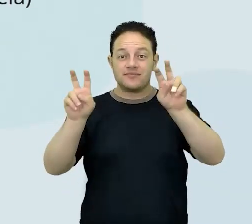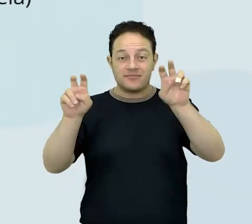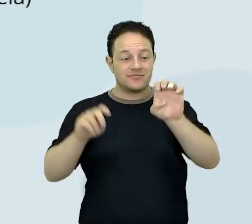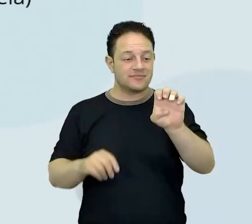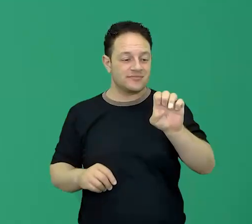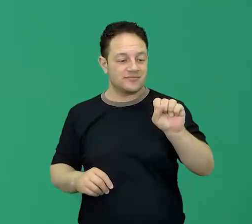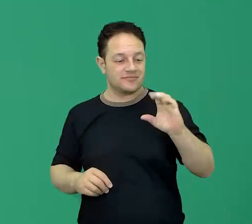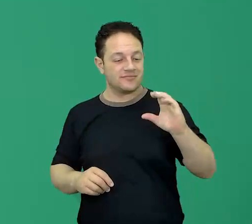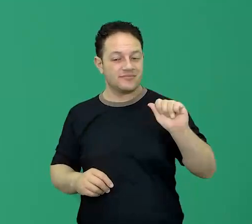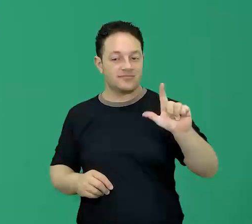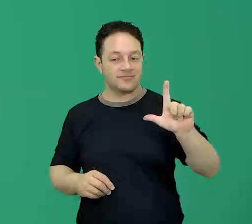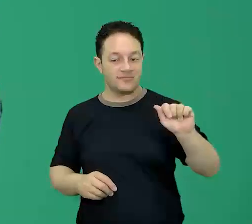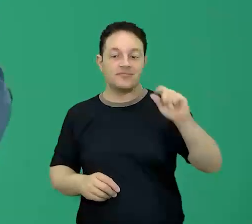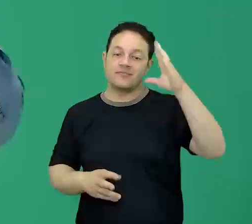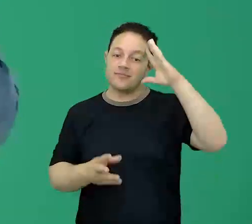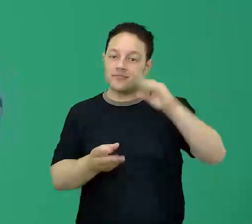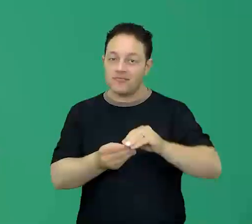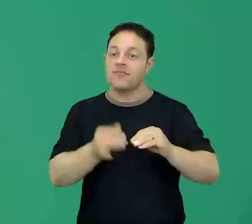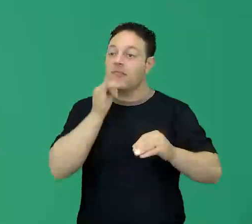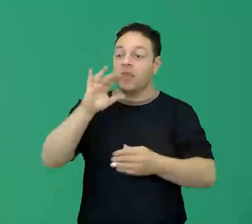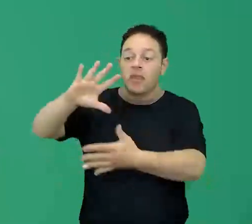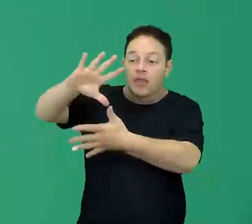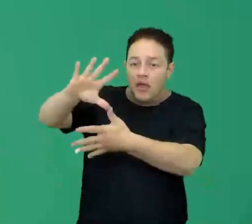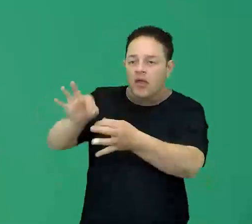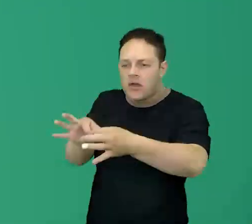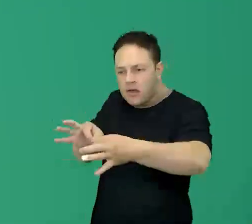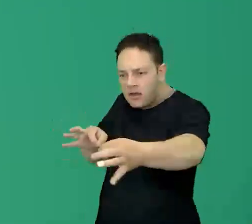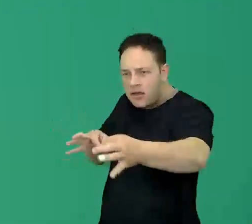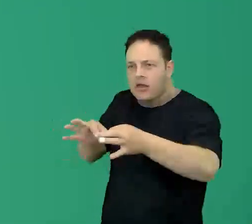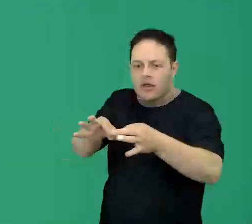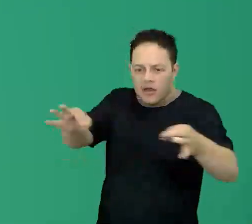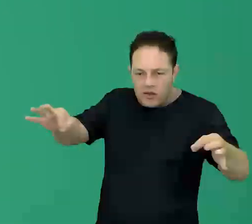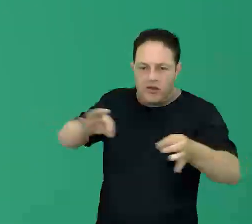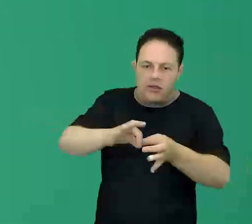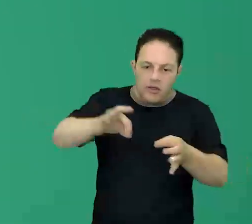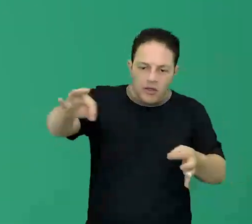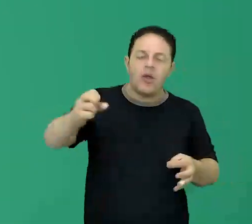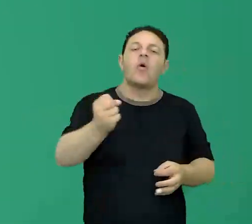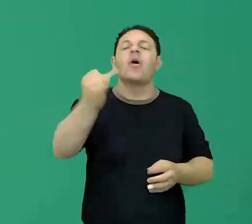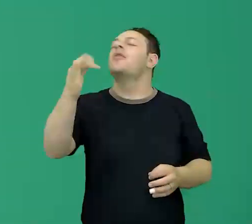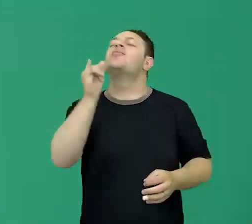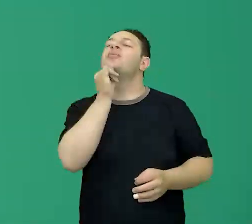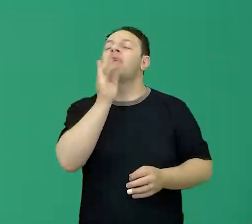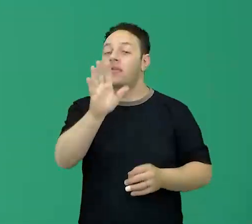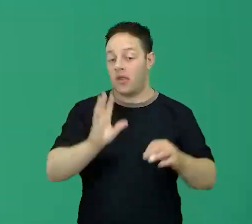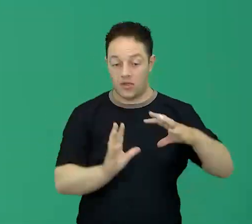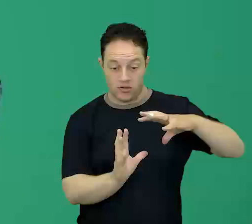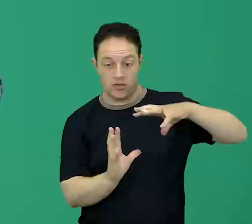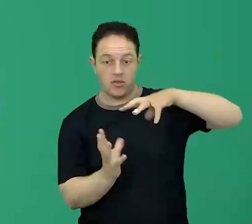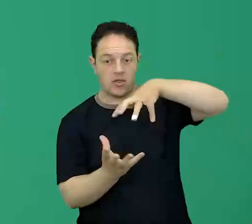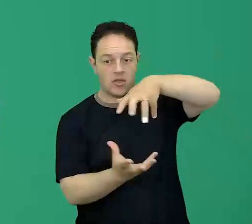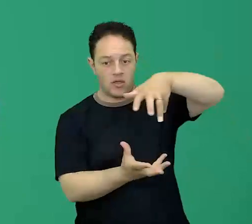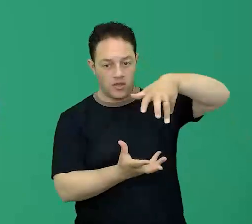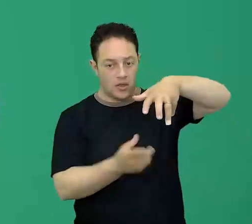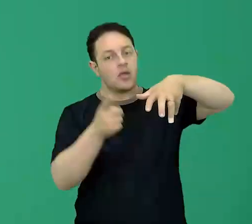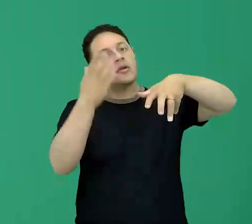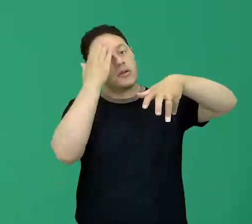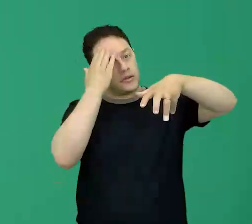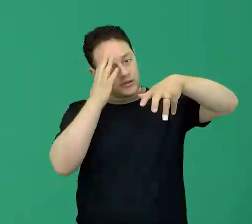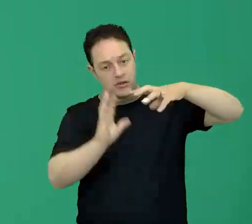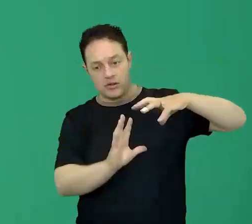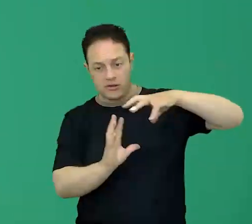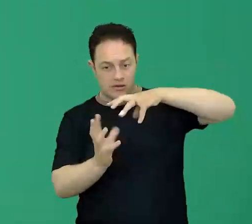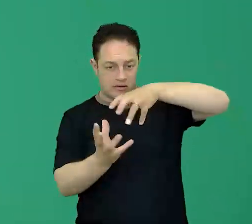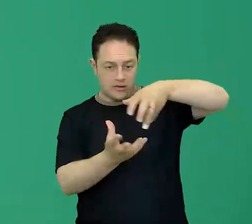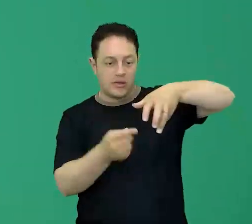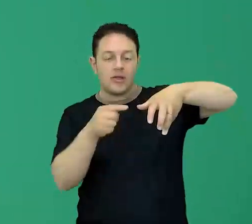de escala, a gente está falando da redução, tá? Então, temos o planeta Terra e você tem uma determinada área que